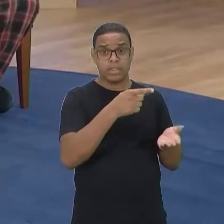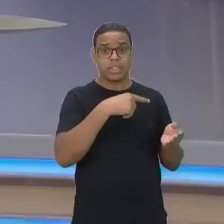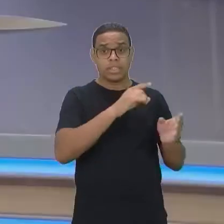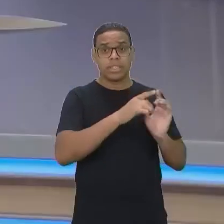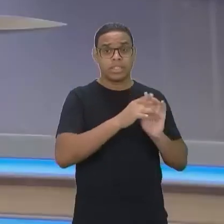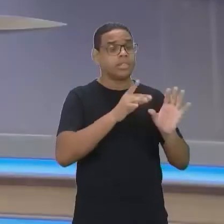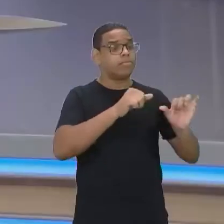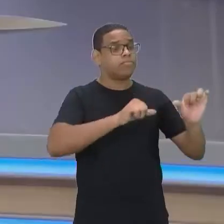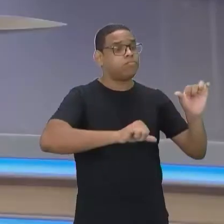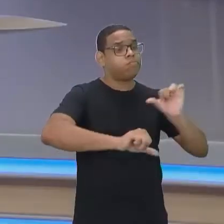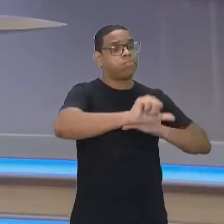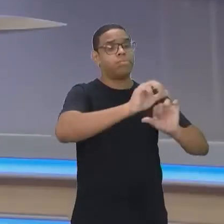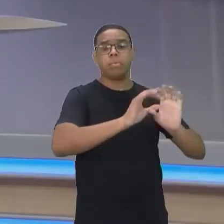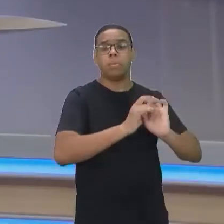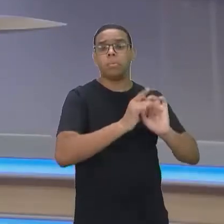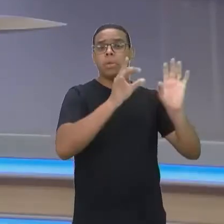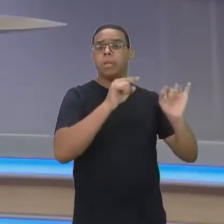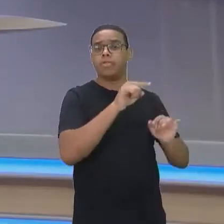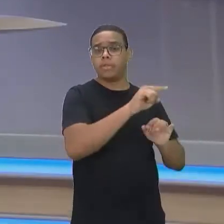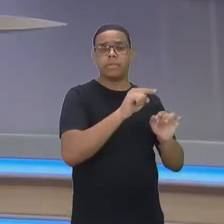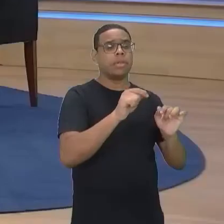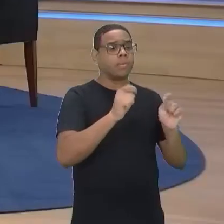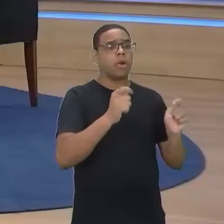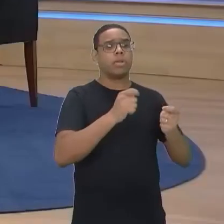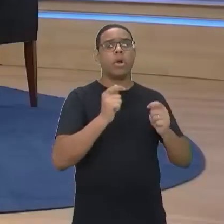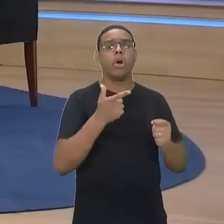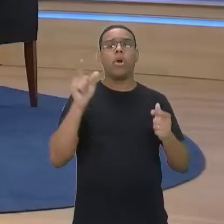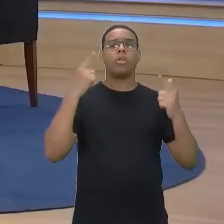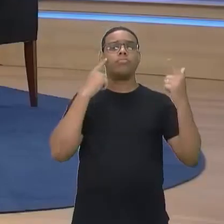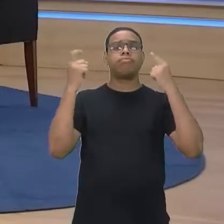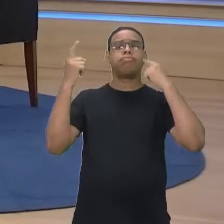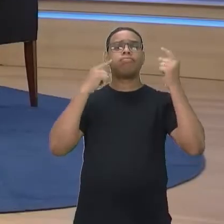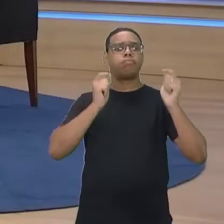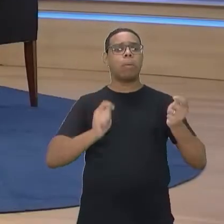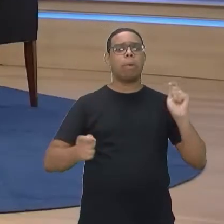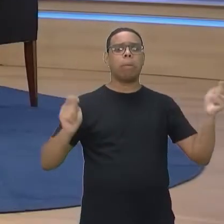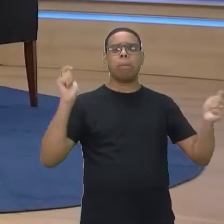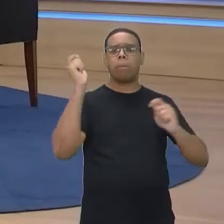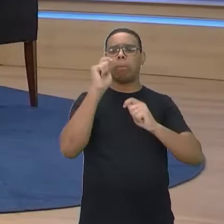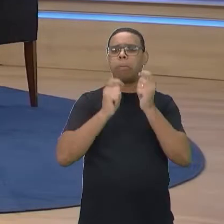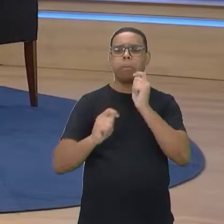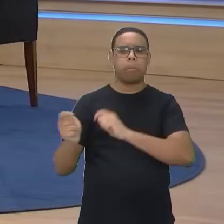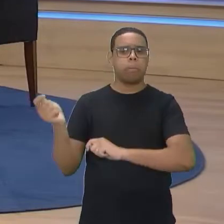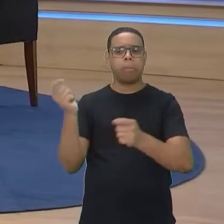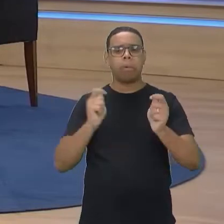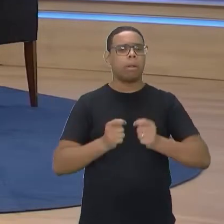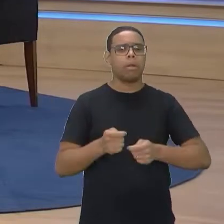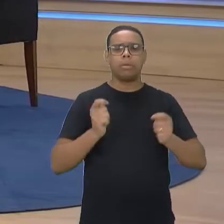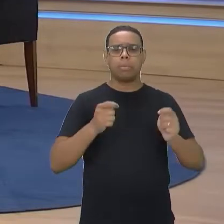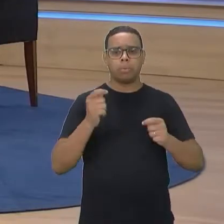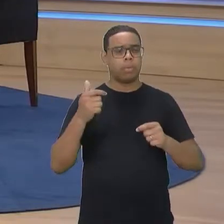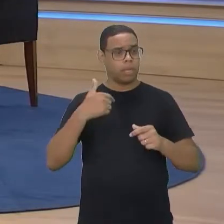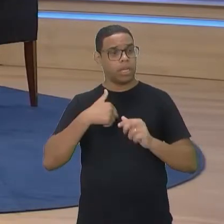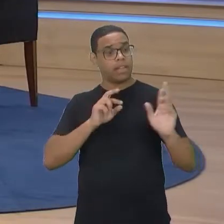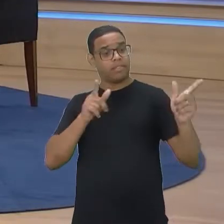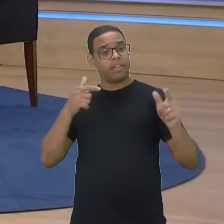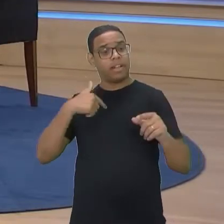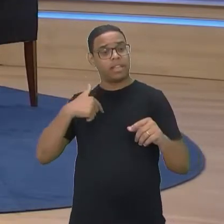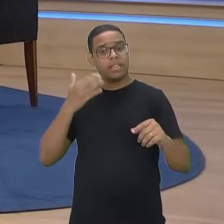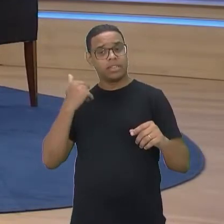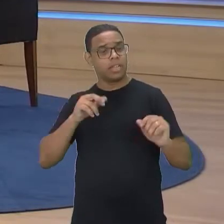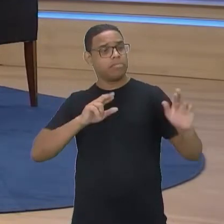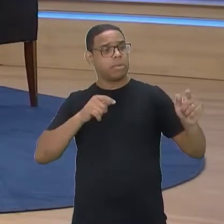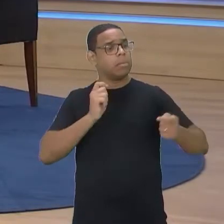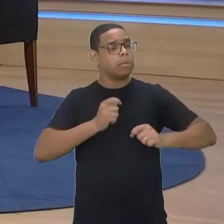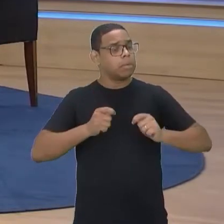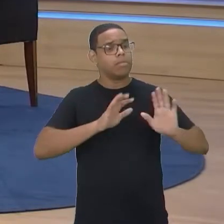está em outro lugar. Outro lugar. Então você pode fazer outras coisas. As coisas que você fizer não vão ter nada a ver com o que eu sei fazer.